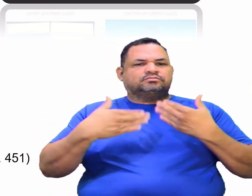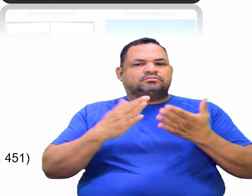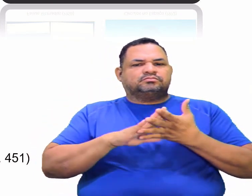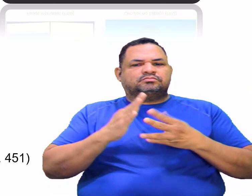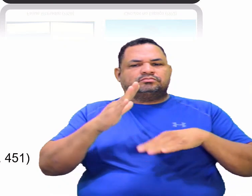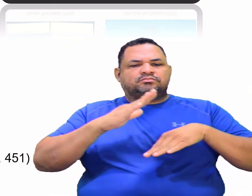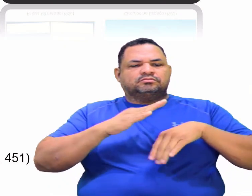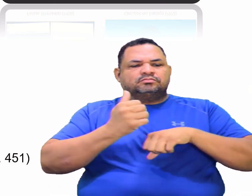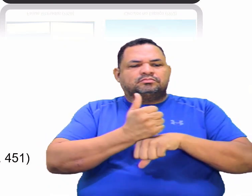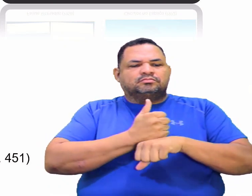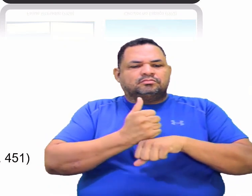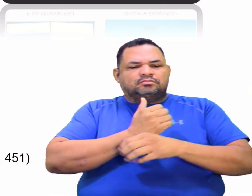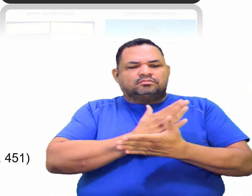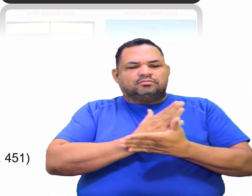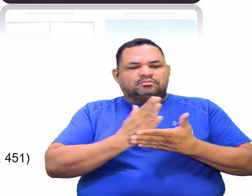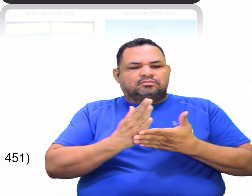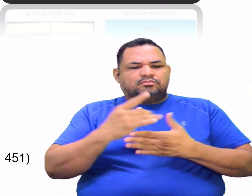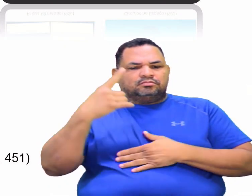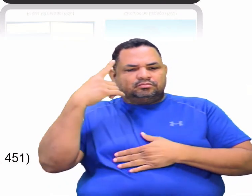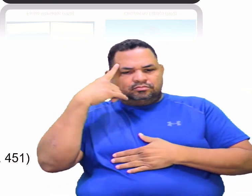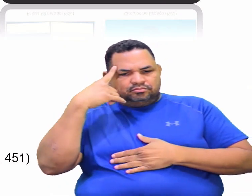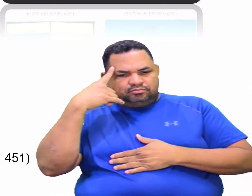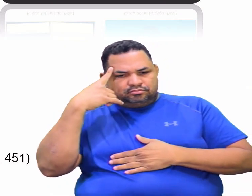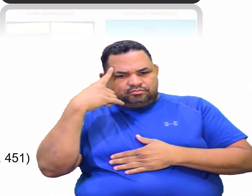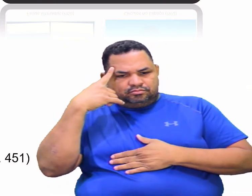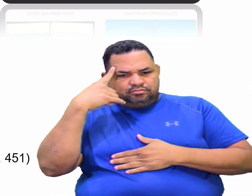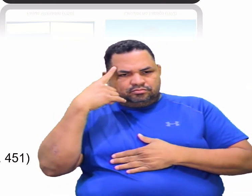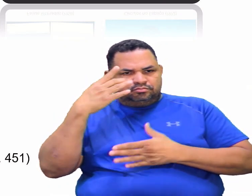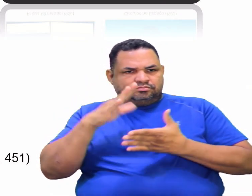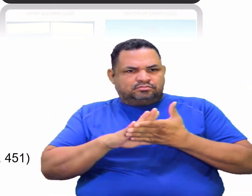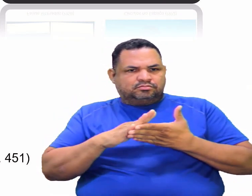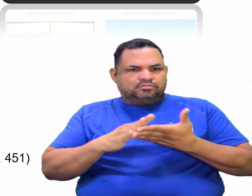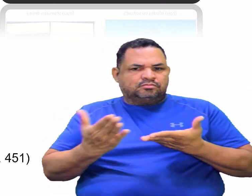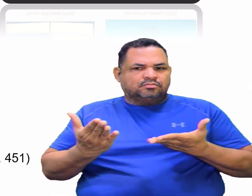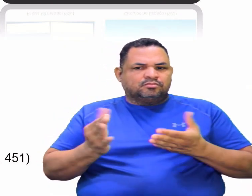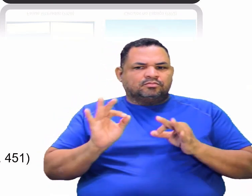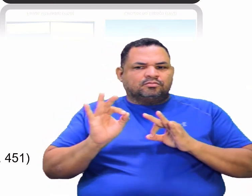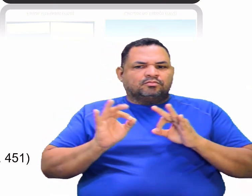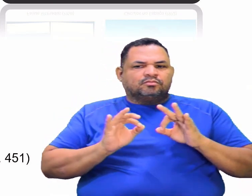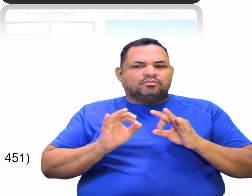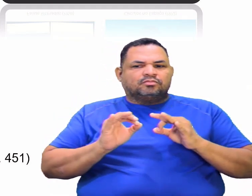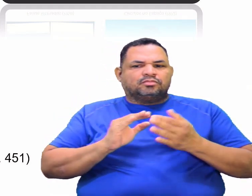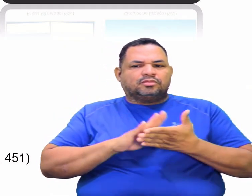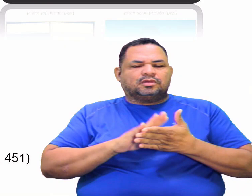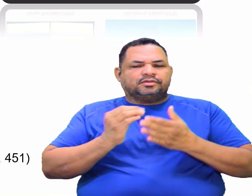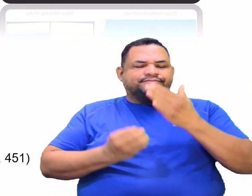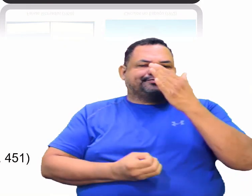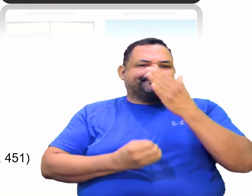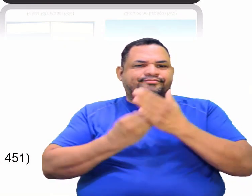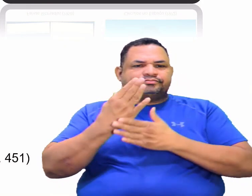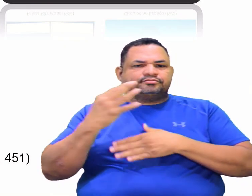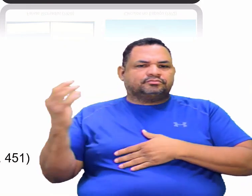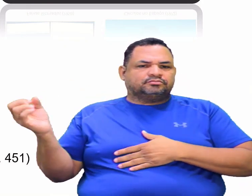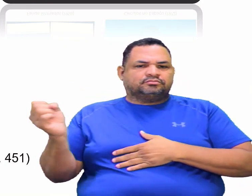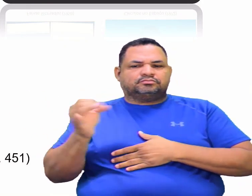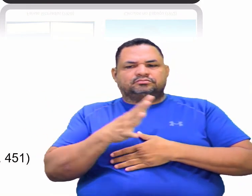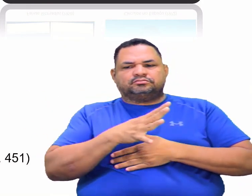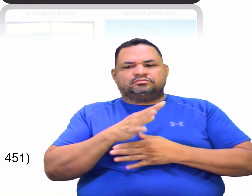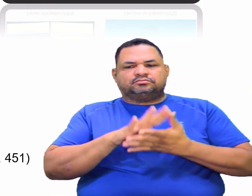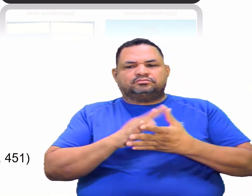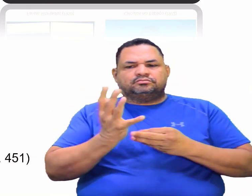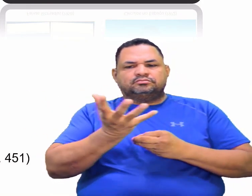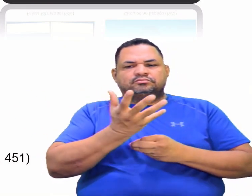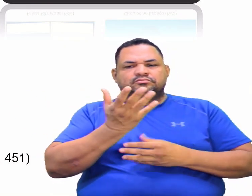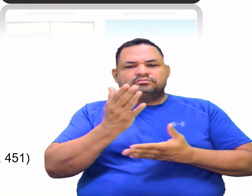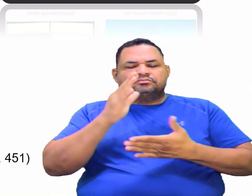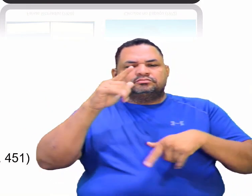começa a a pensar a se concentrar E aí ele vai criando essas novas Artes